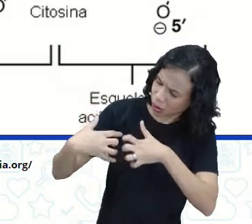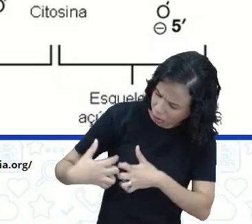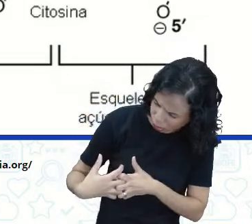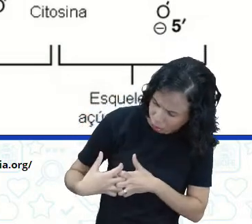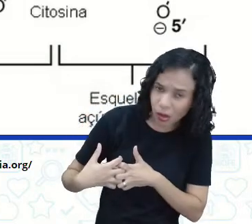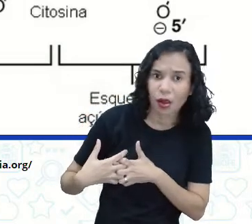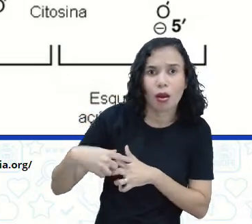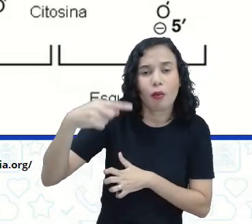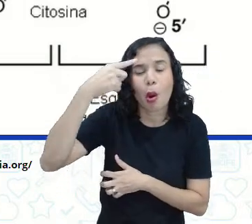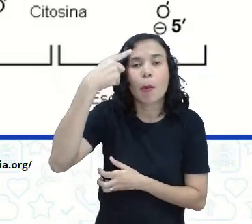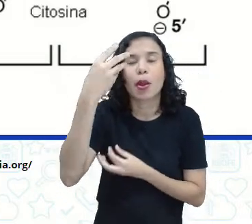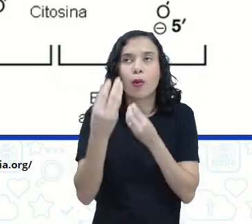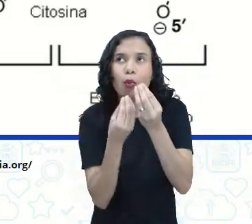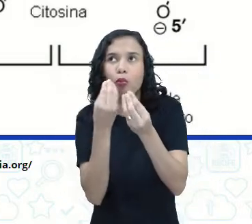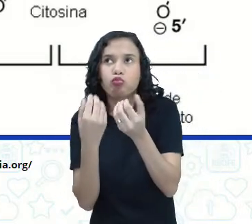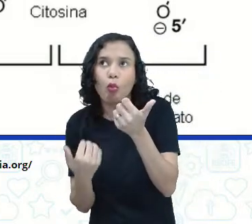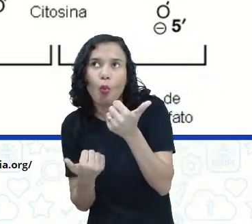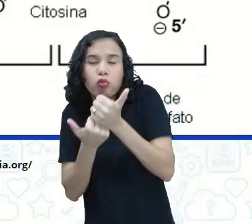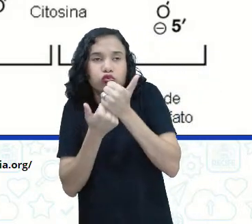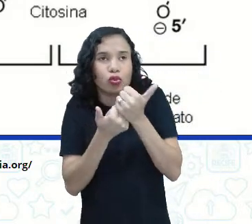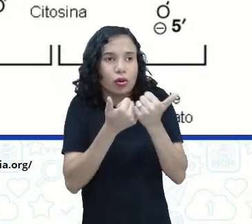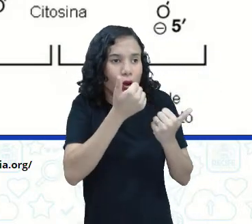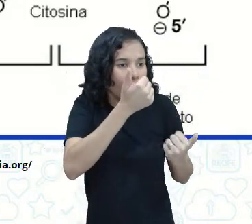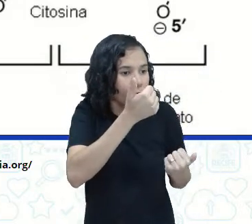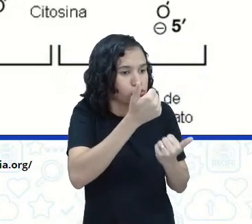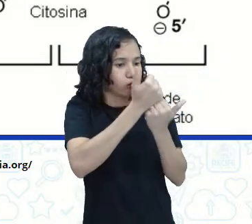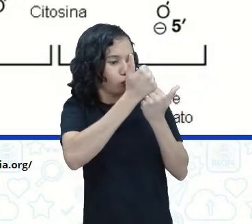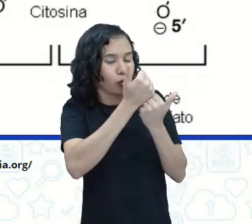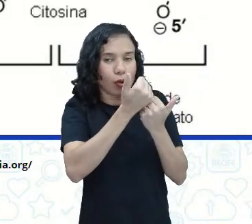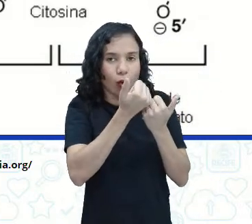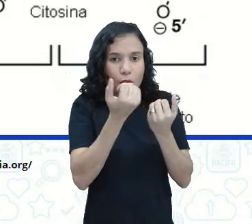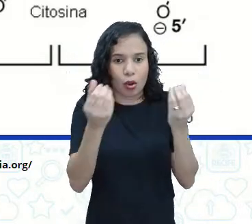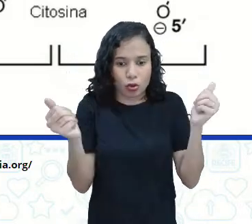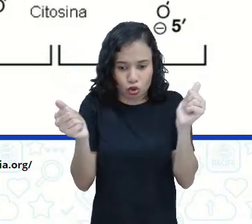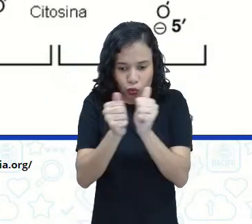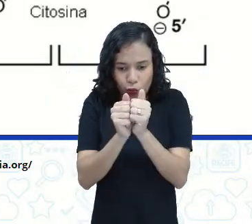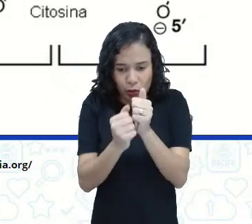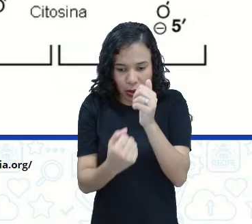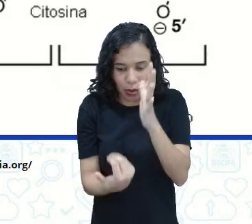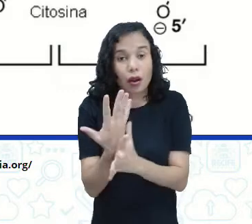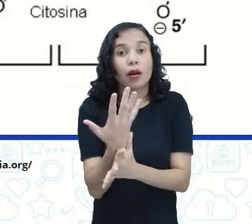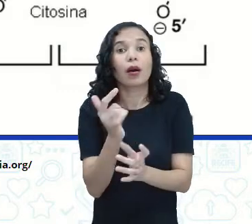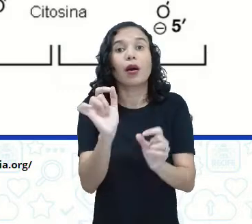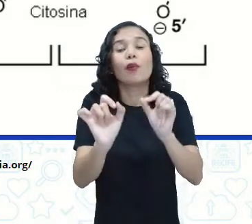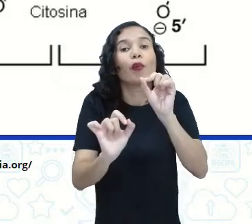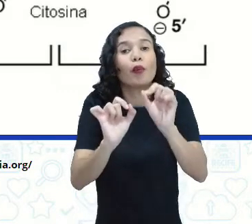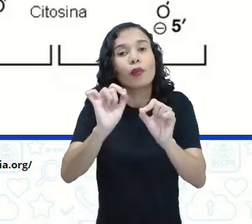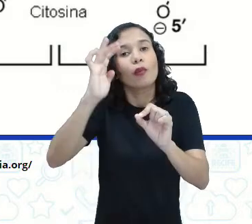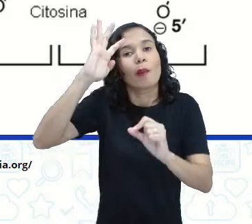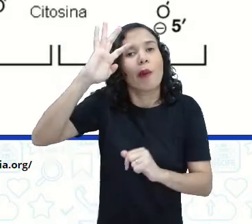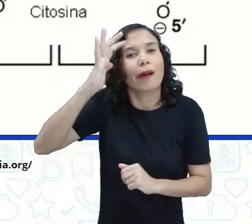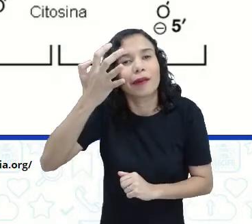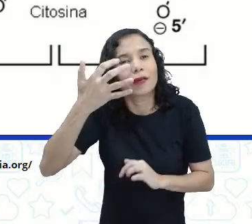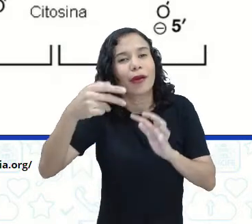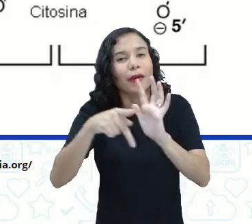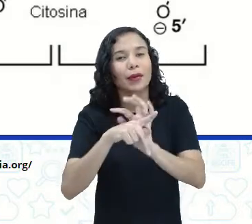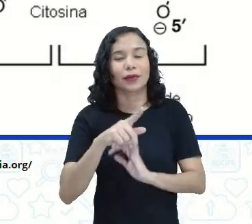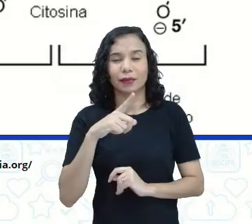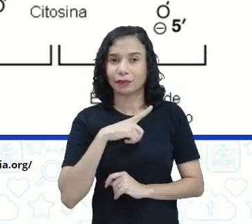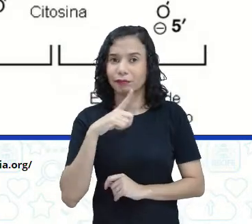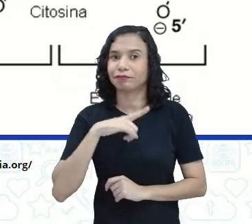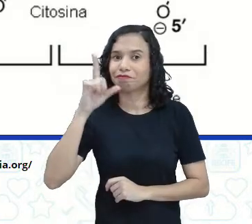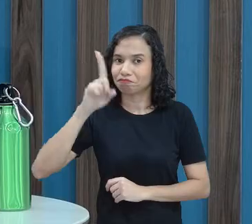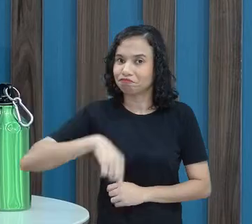que um auxilia no outro ali, o que é que essa junção pode causar, qual o resultado dessa junção,